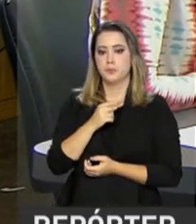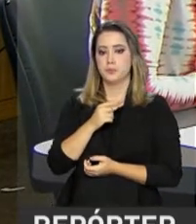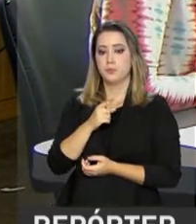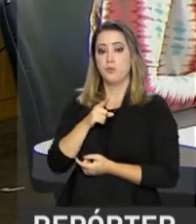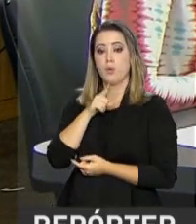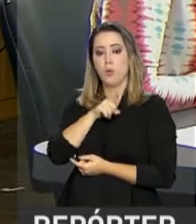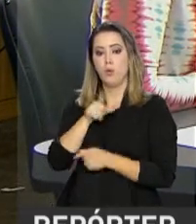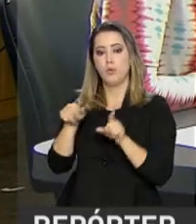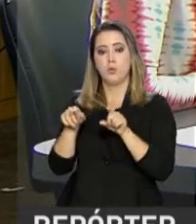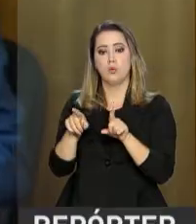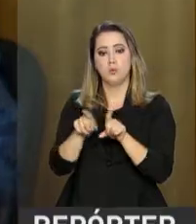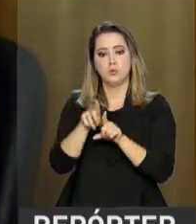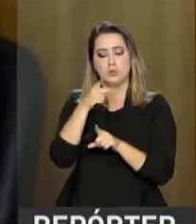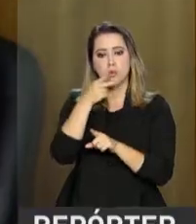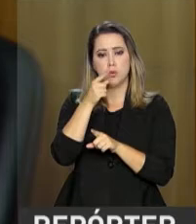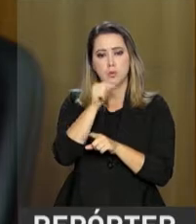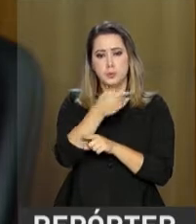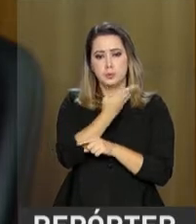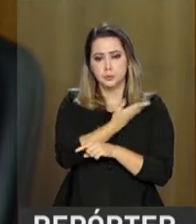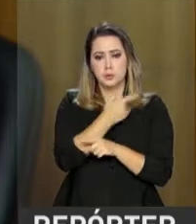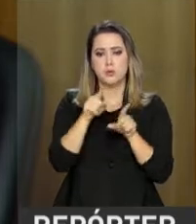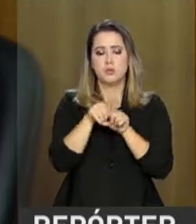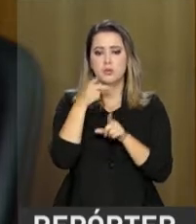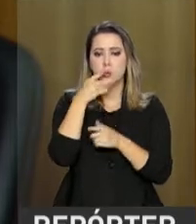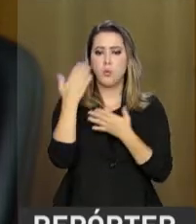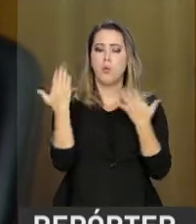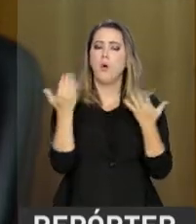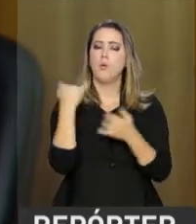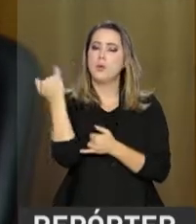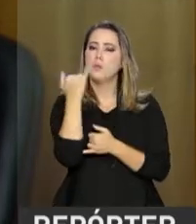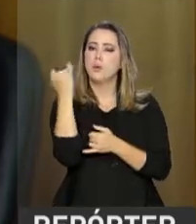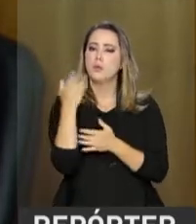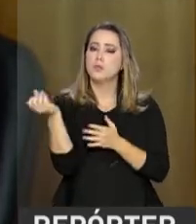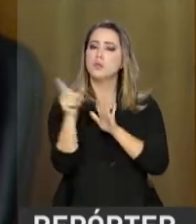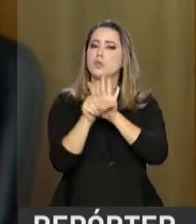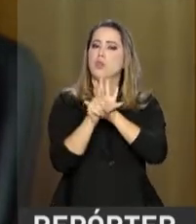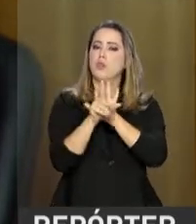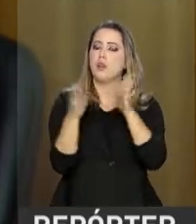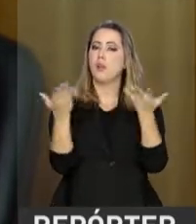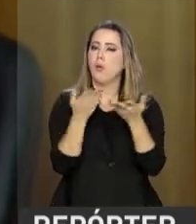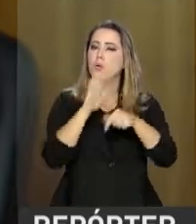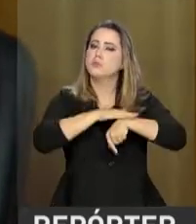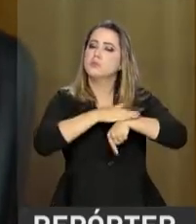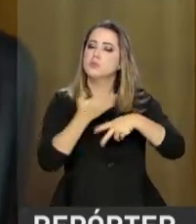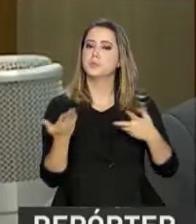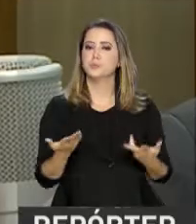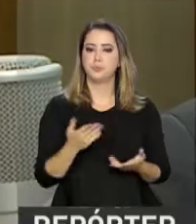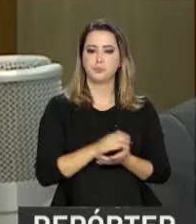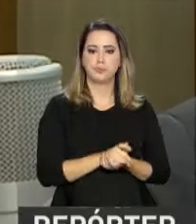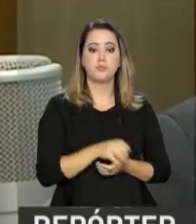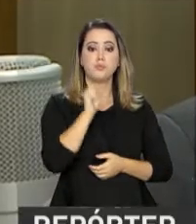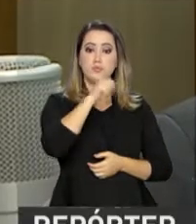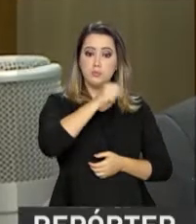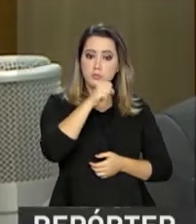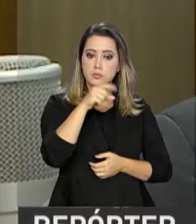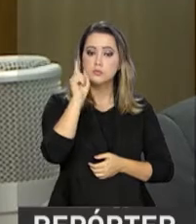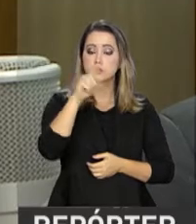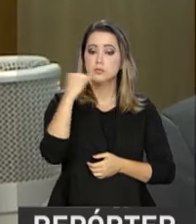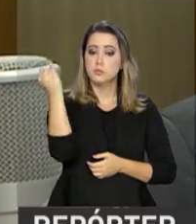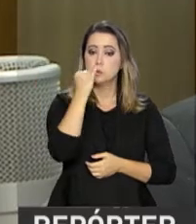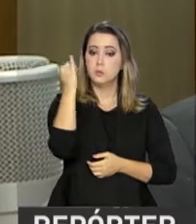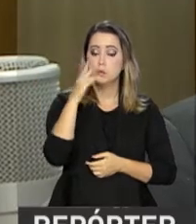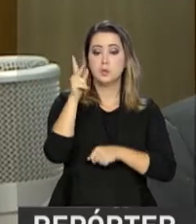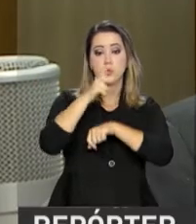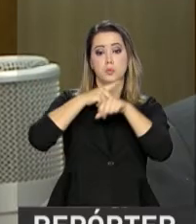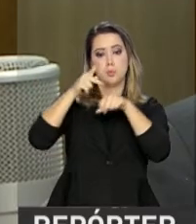o senhor pode falar um pouco sobre a importância de se fazer uma reforma da previdência neste momento sim à reforma da previdência é fundamental para